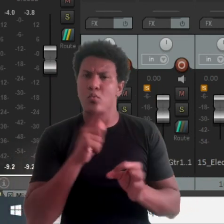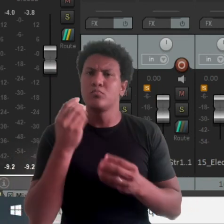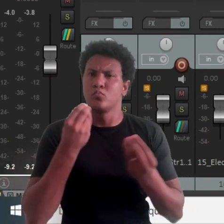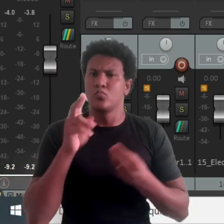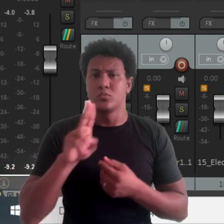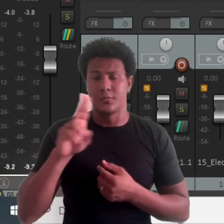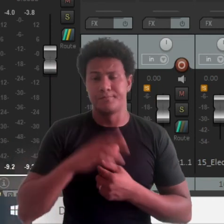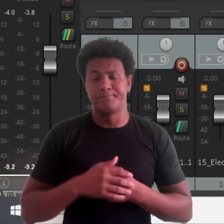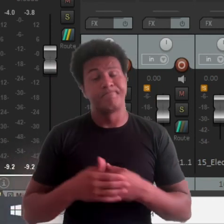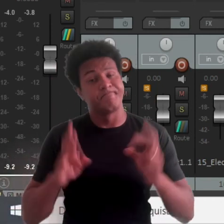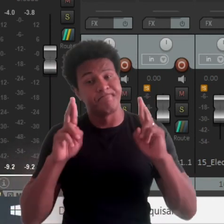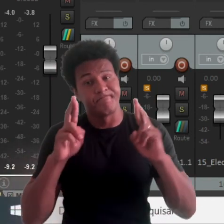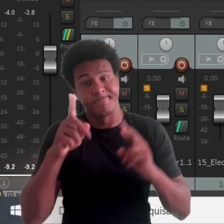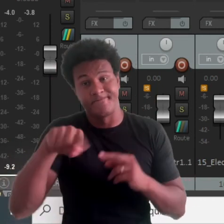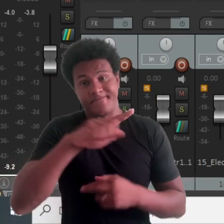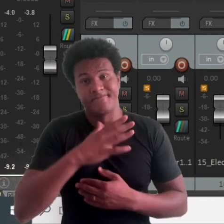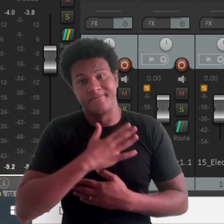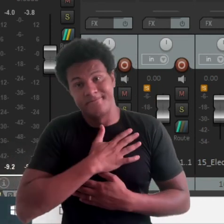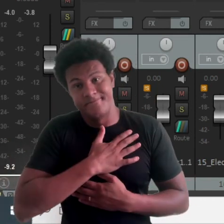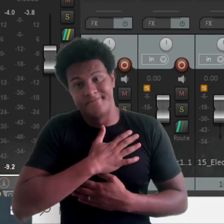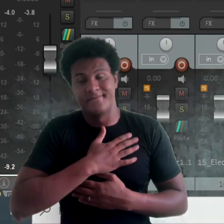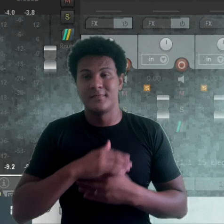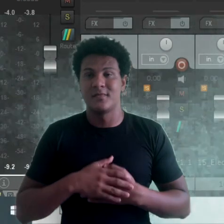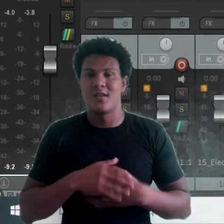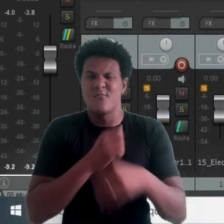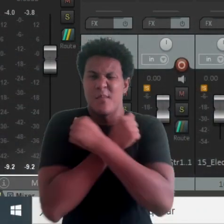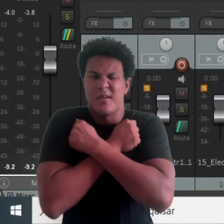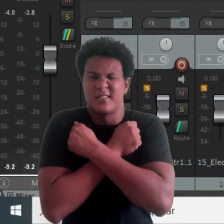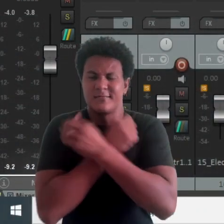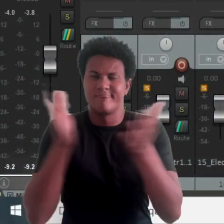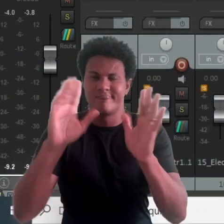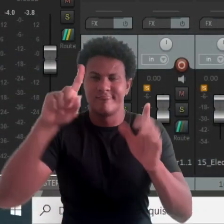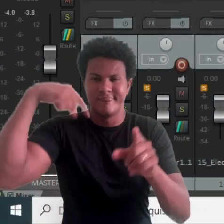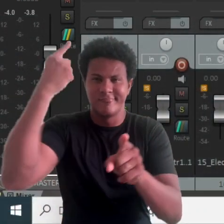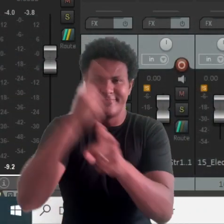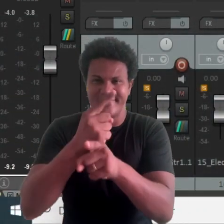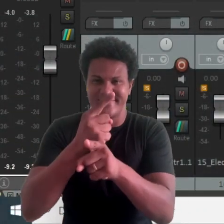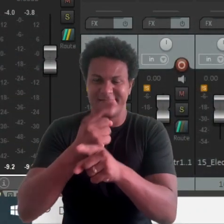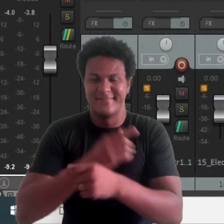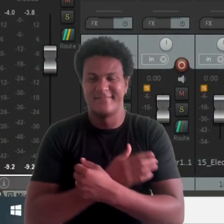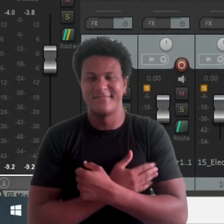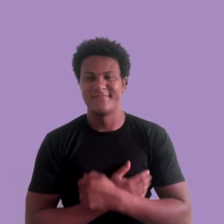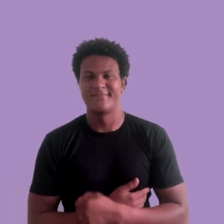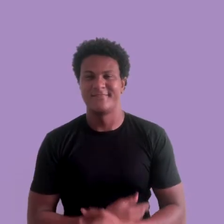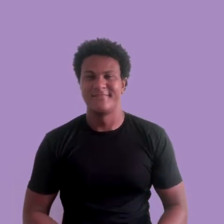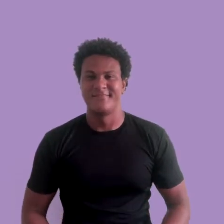ele, beleza? Então espero que vocês tenham gostado, galera. Grande abraço, até a próxima. Valeu!